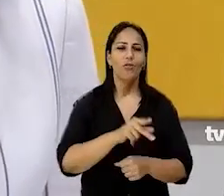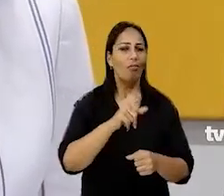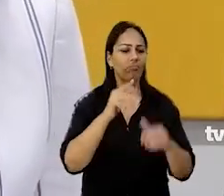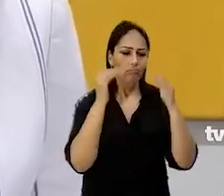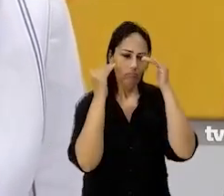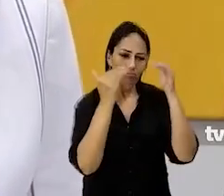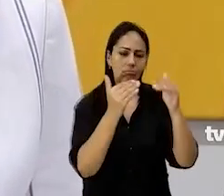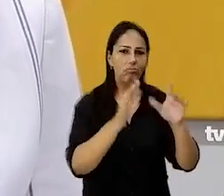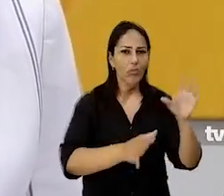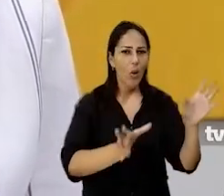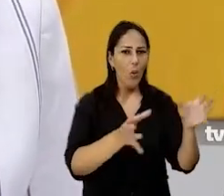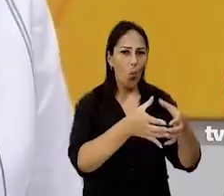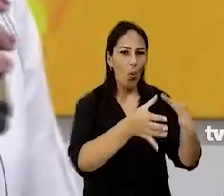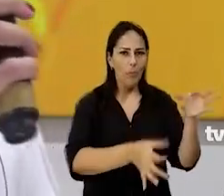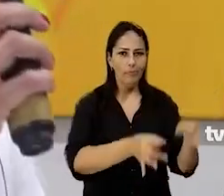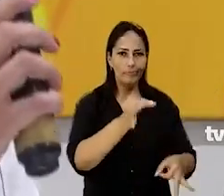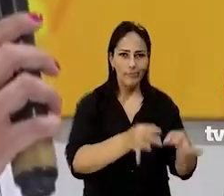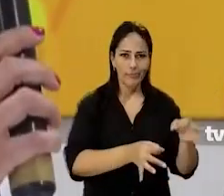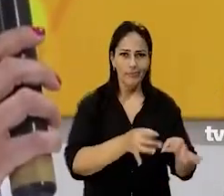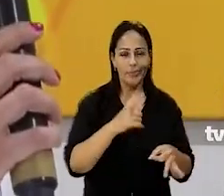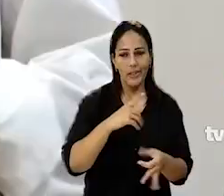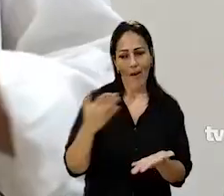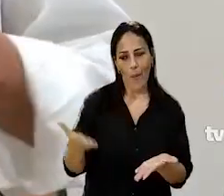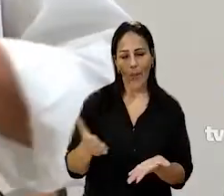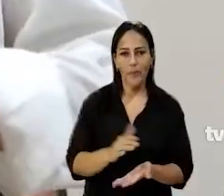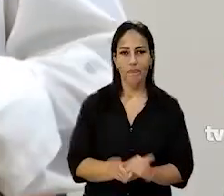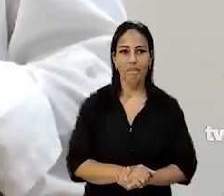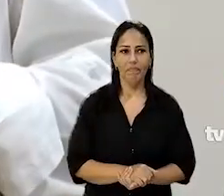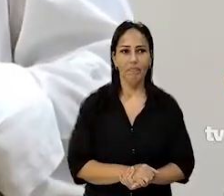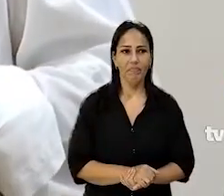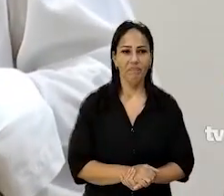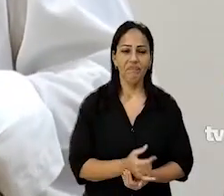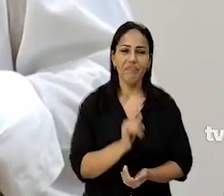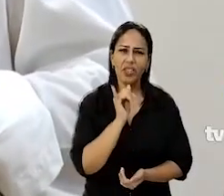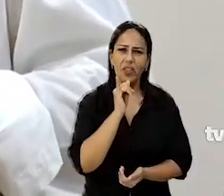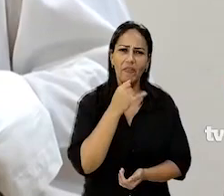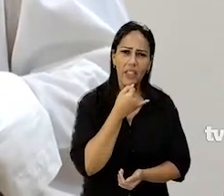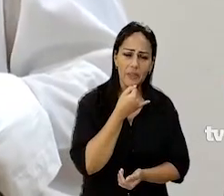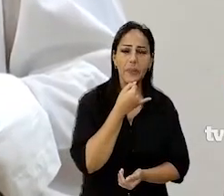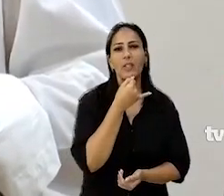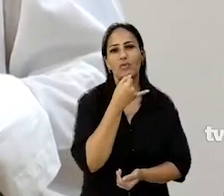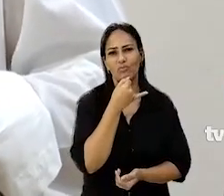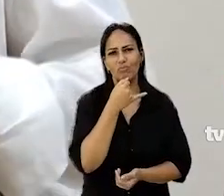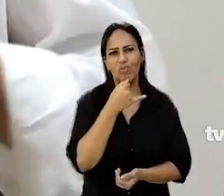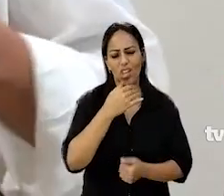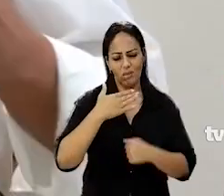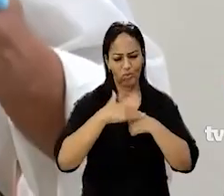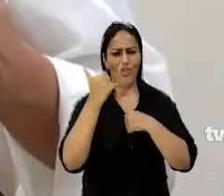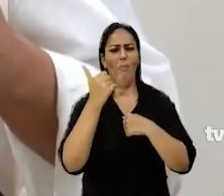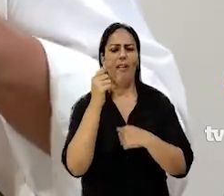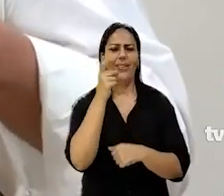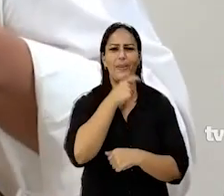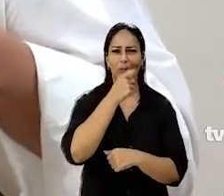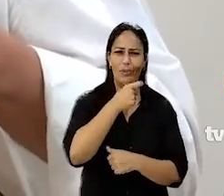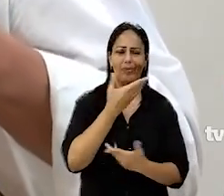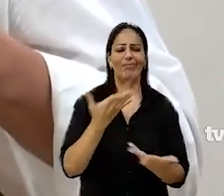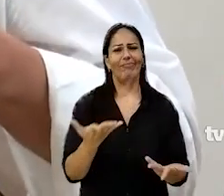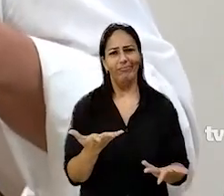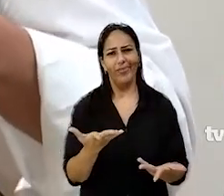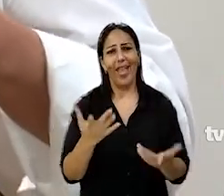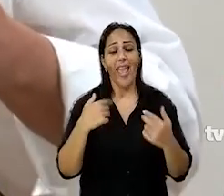a determinação da comissão jurídica. O seu tempo começa agora. Infelizmente, chamar uma pessoa de mentirosa é terrível. Eu